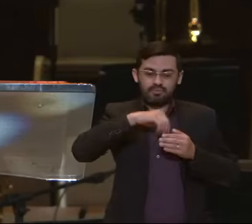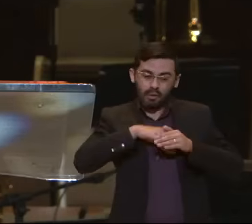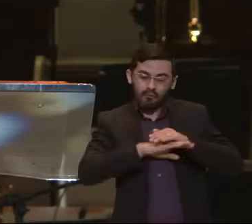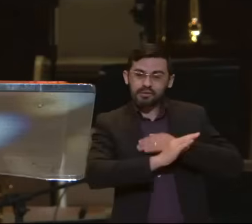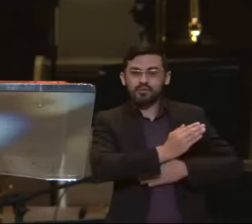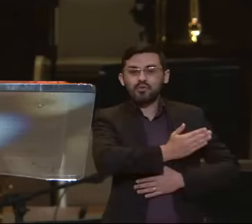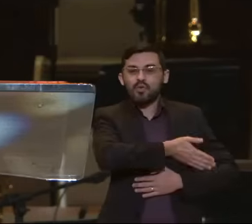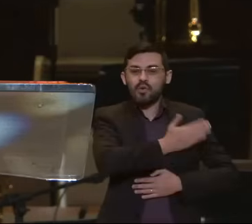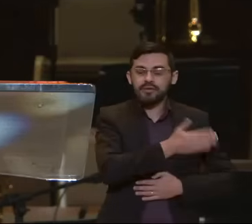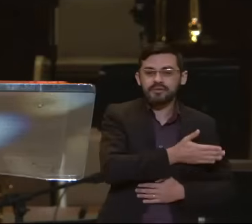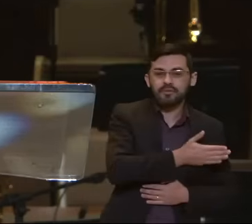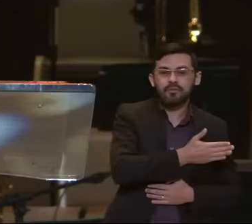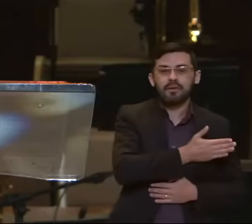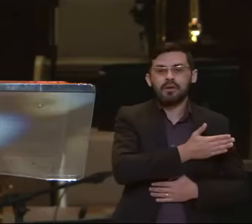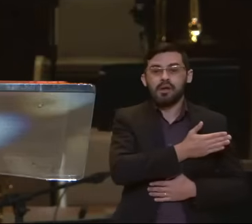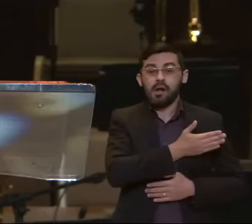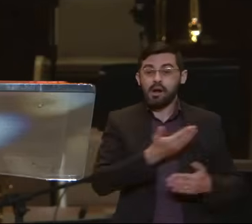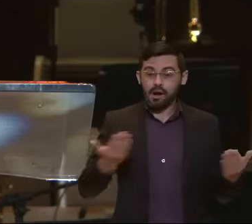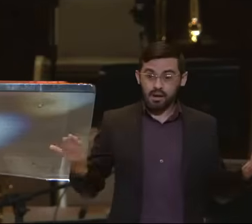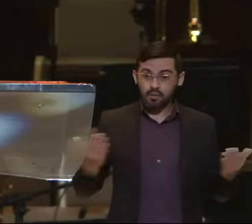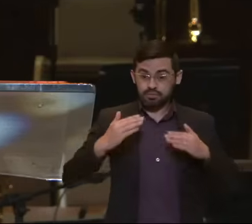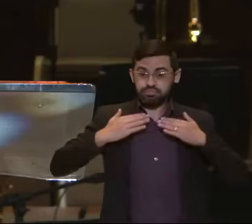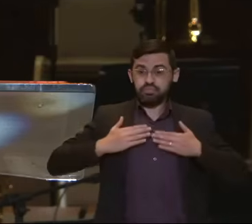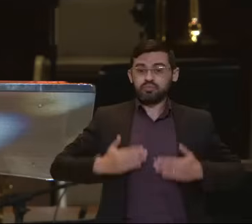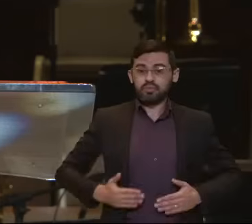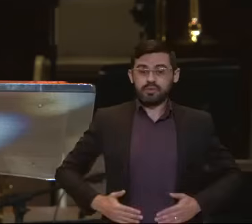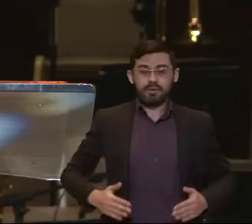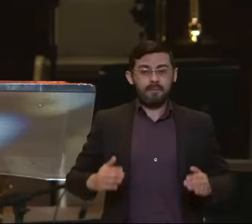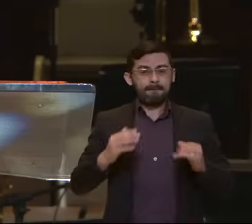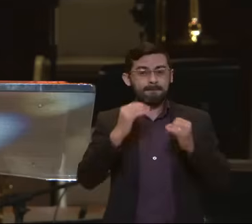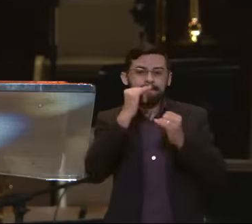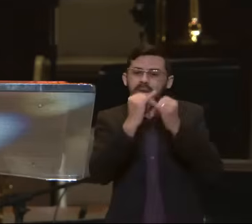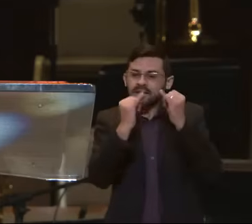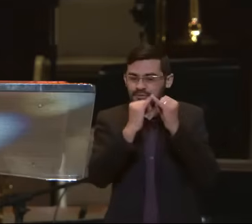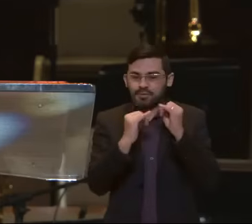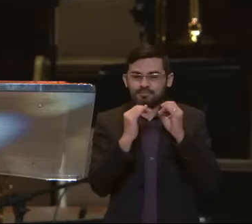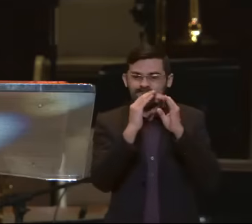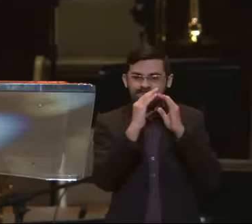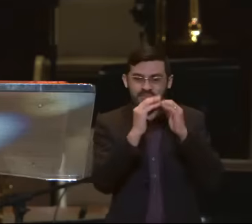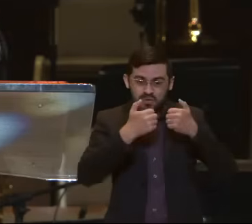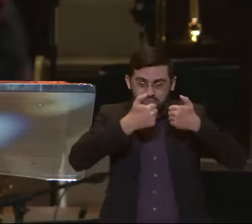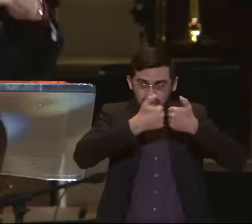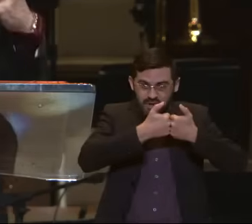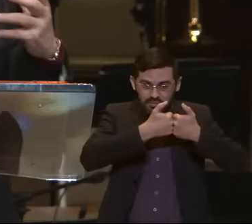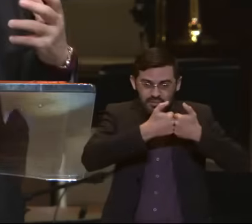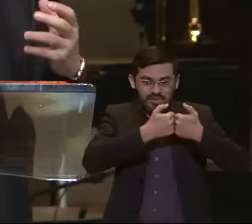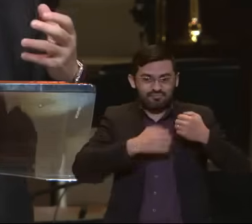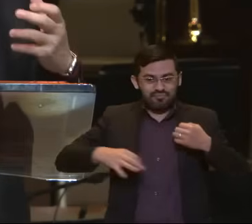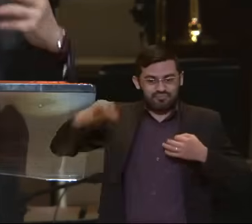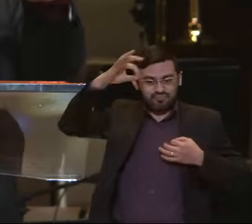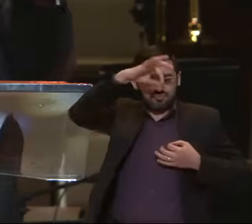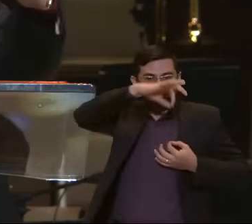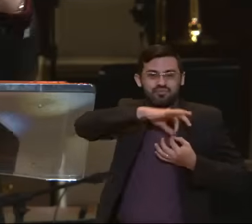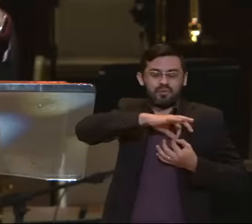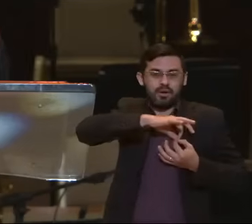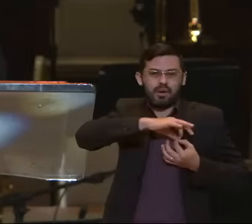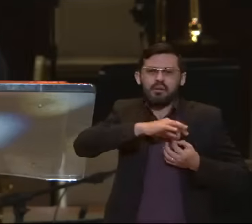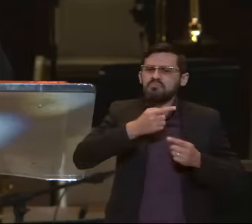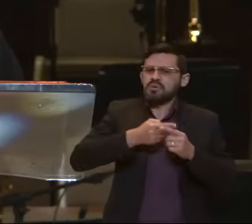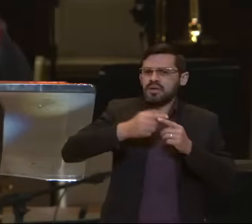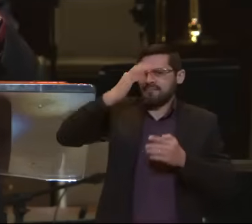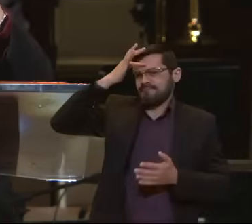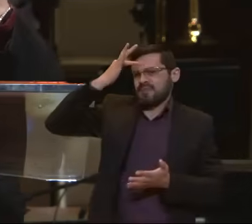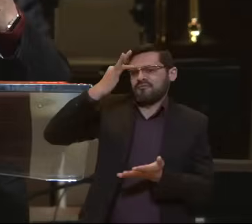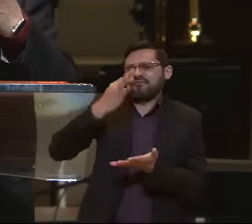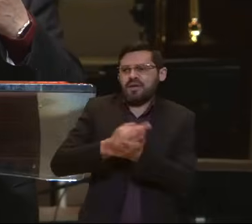vai fazer do nosso próprio corpo o seu templo. Sabe, a fé, ela é poderosa,